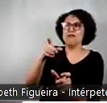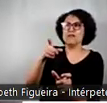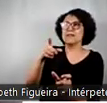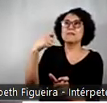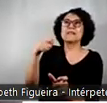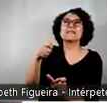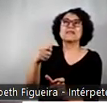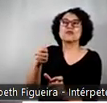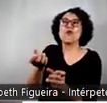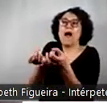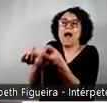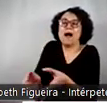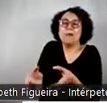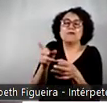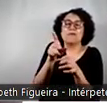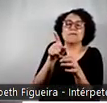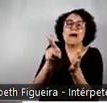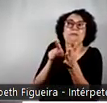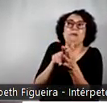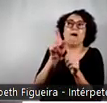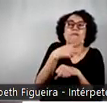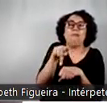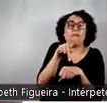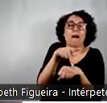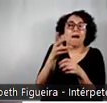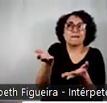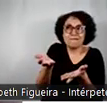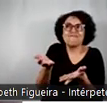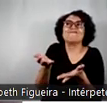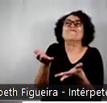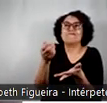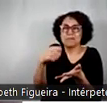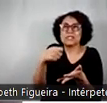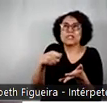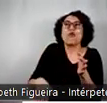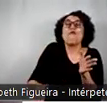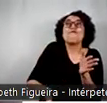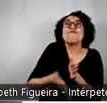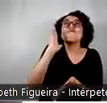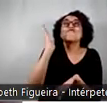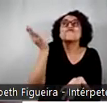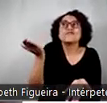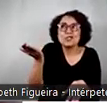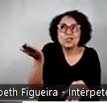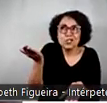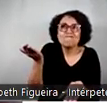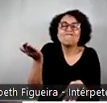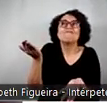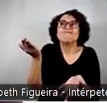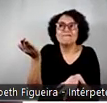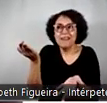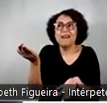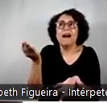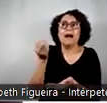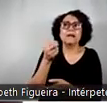para poder. Então, ela abandonou, ou ela teve que, se ela saiu do país de origem